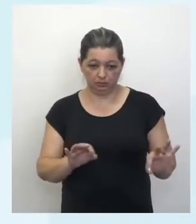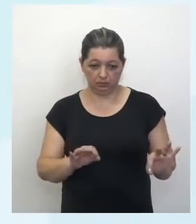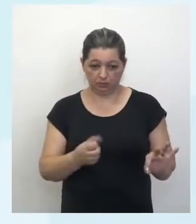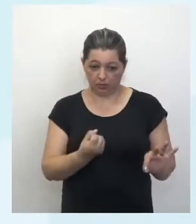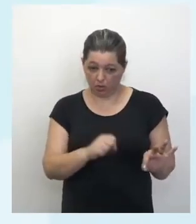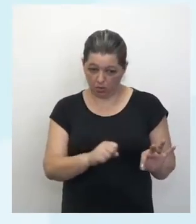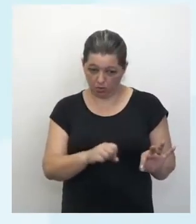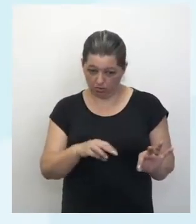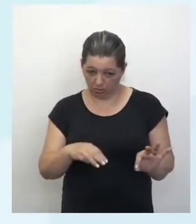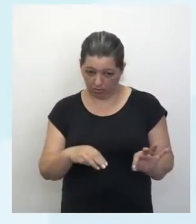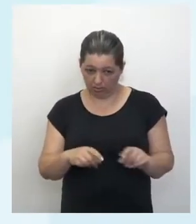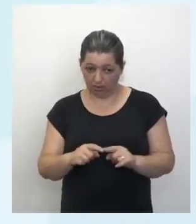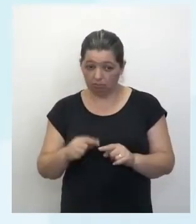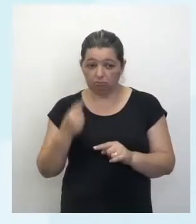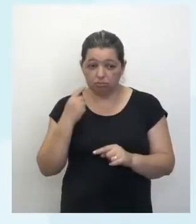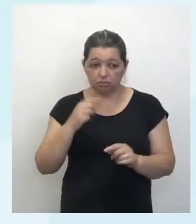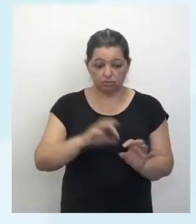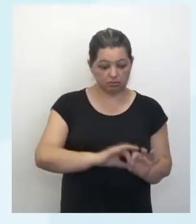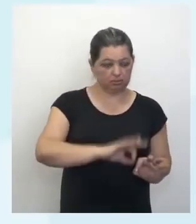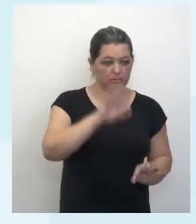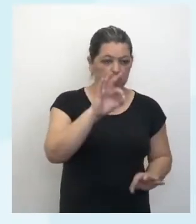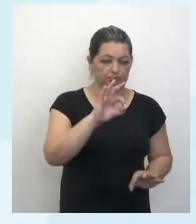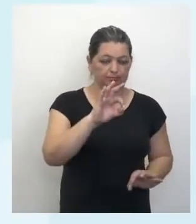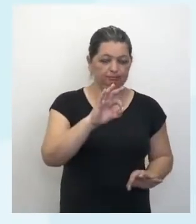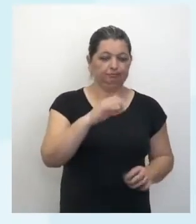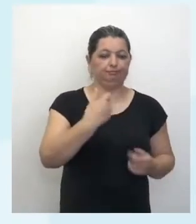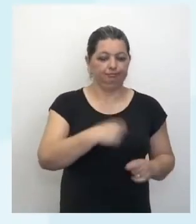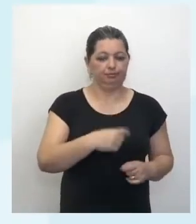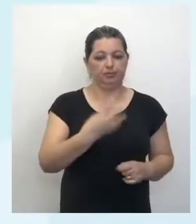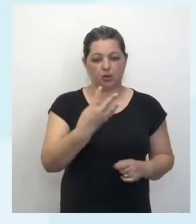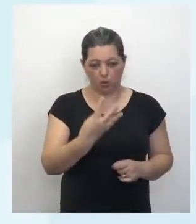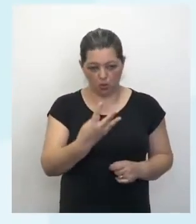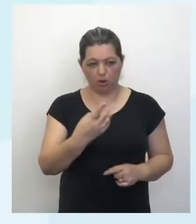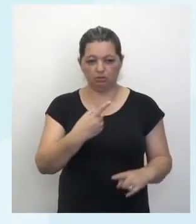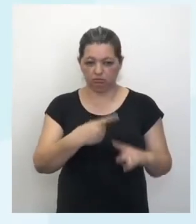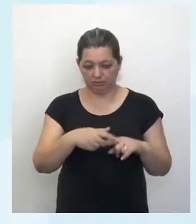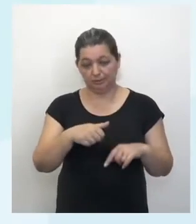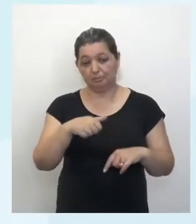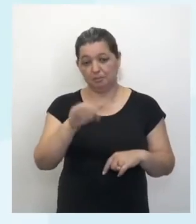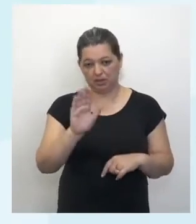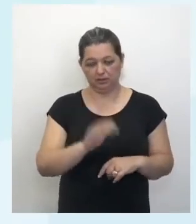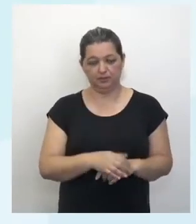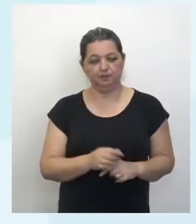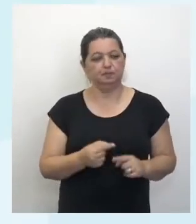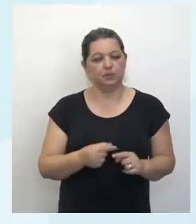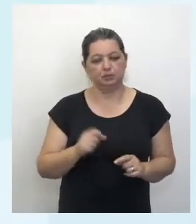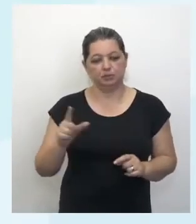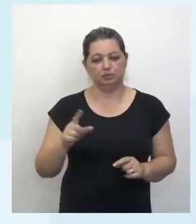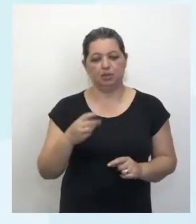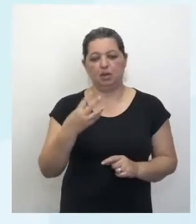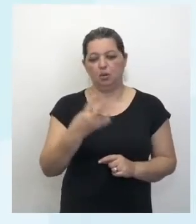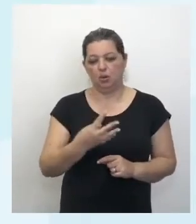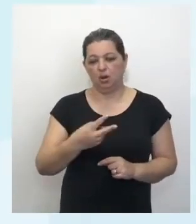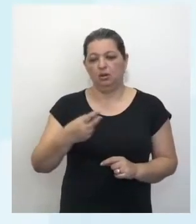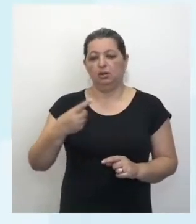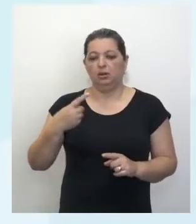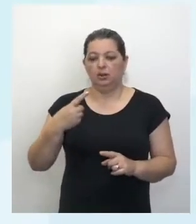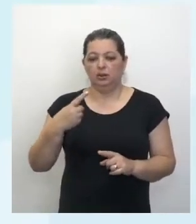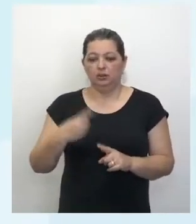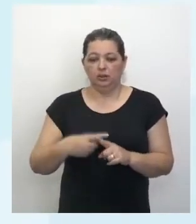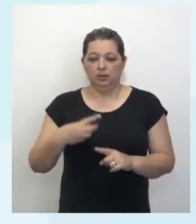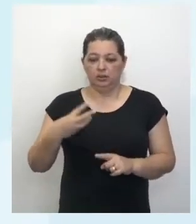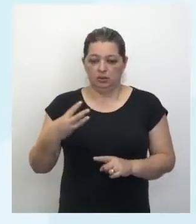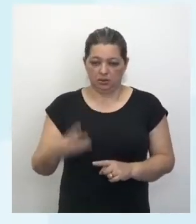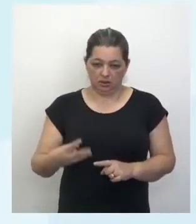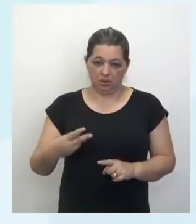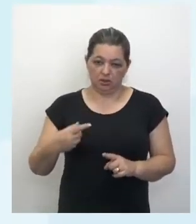esse, então este lado aqui também tem que ser 4 vezes maior. Portanto, 4 vezes 3, 12. Então, esta é a